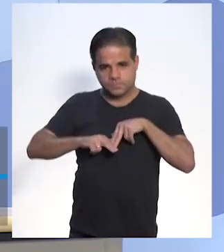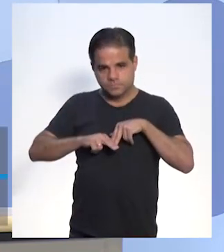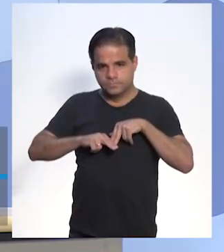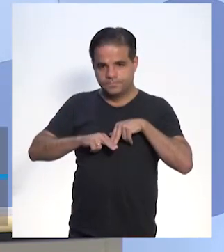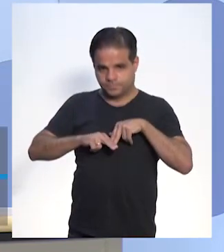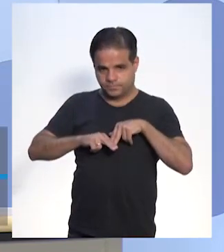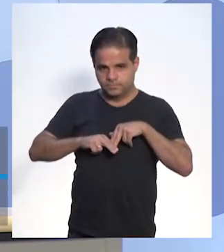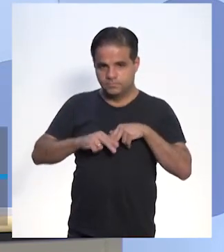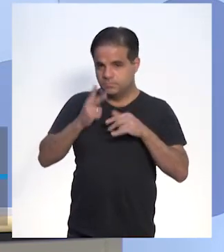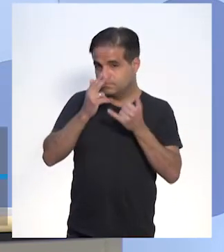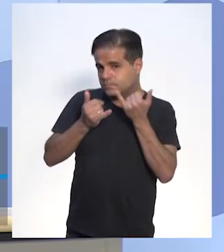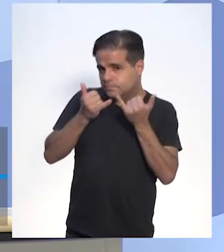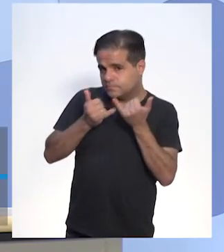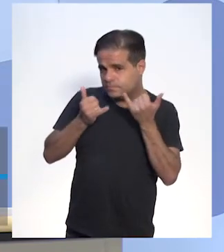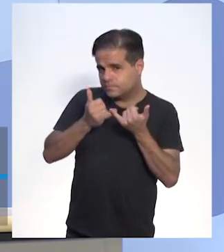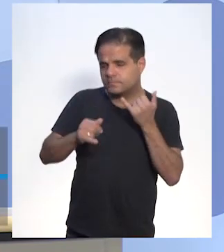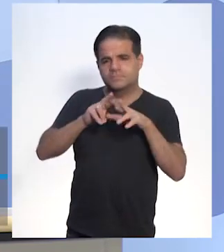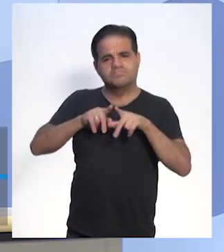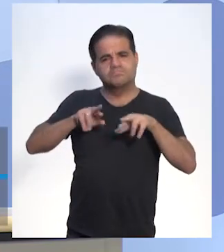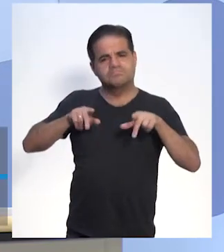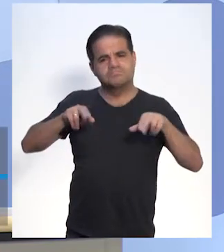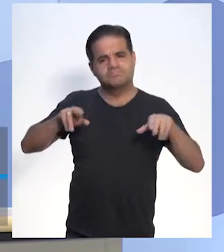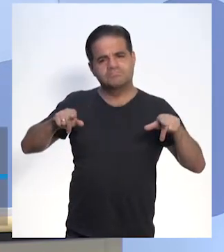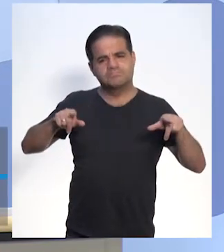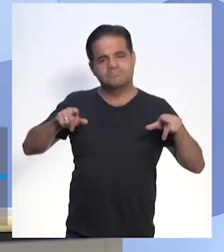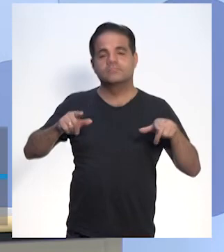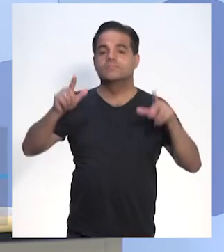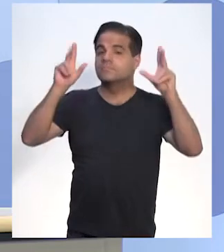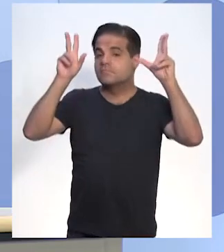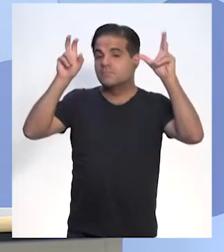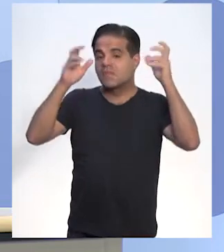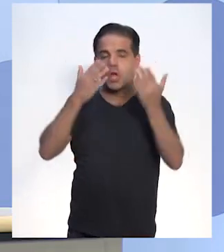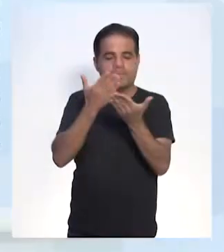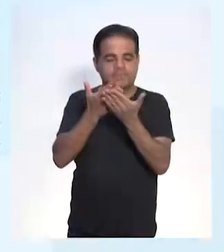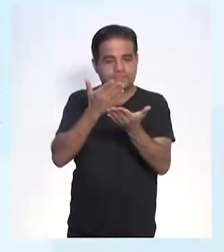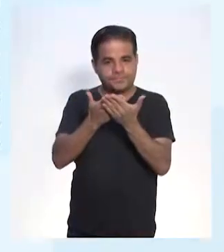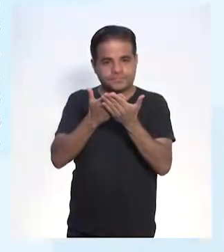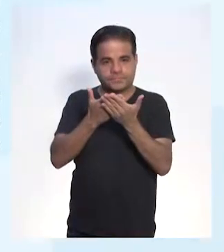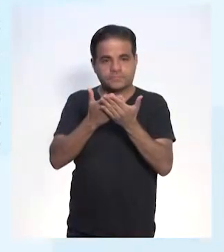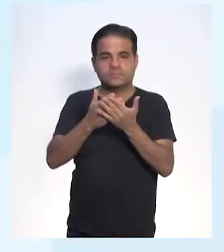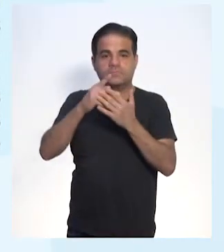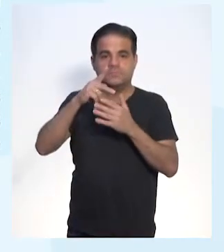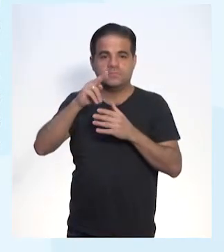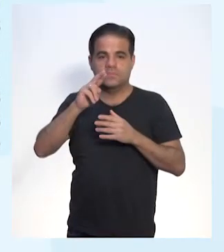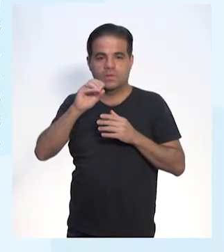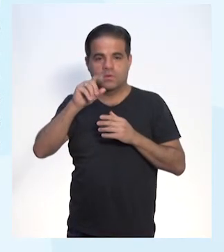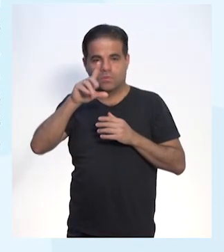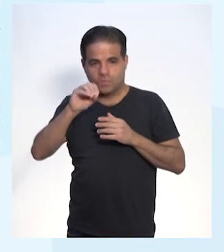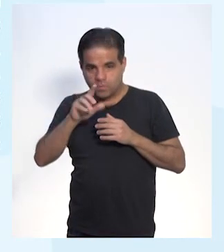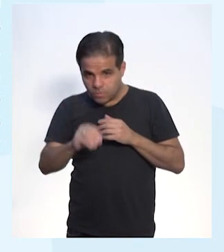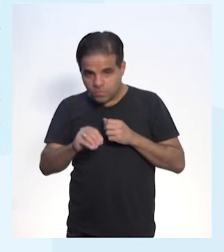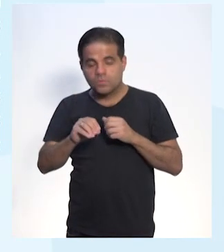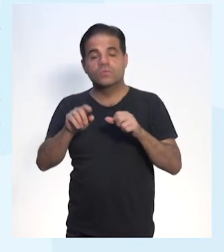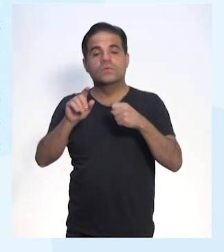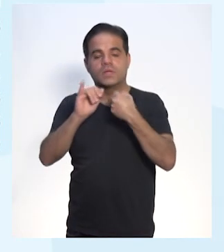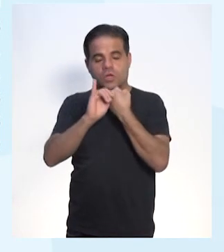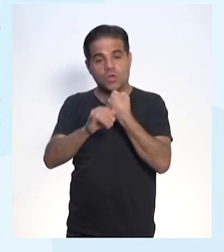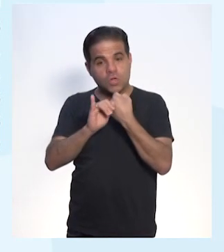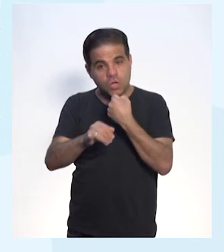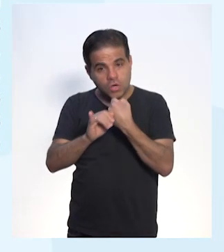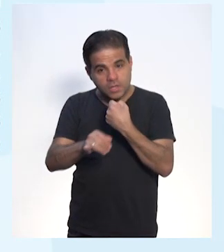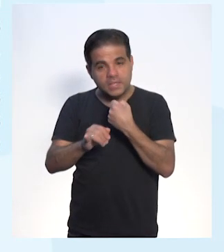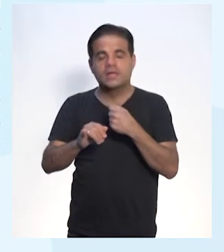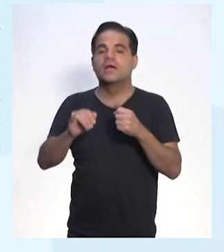das semelhanças às diferenças. Tema da aula, prólogo e crônica.